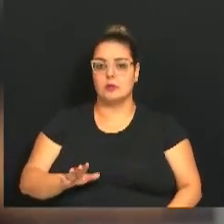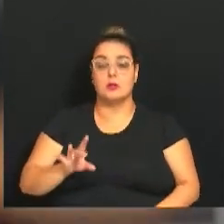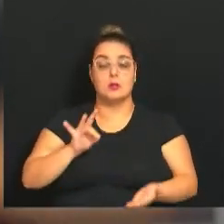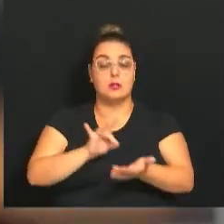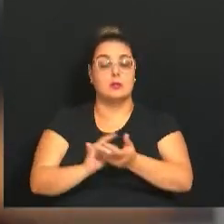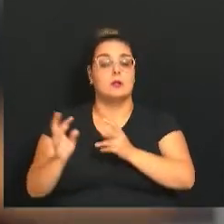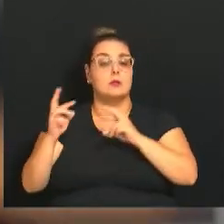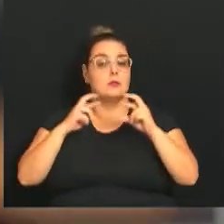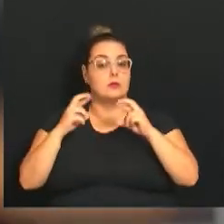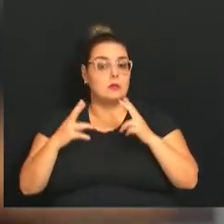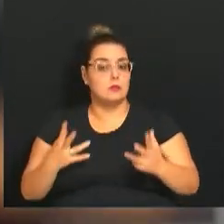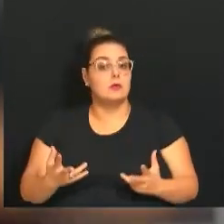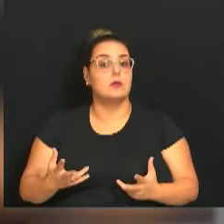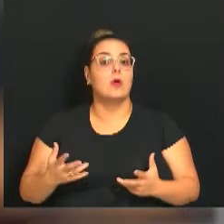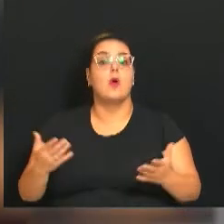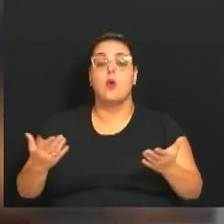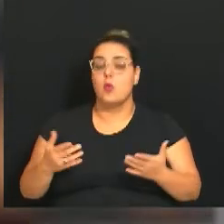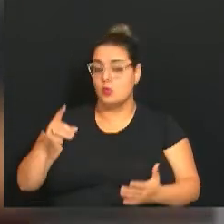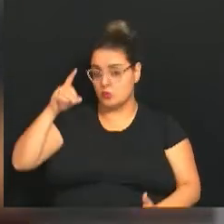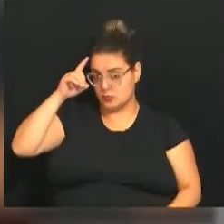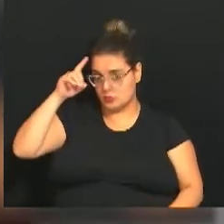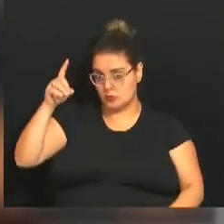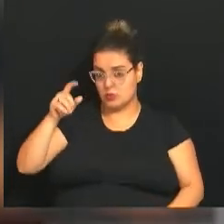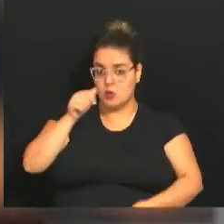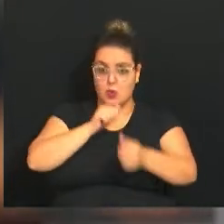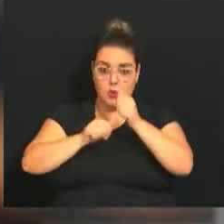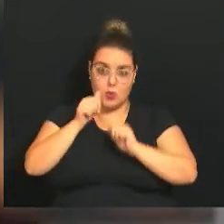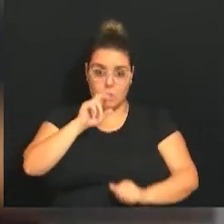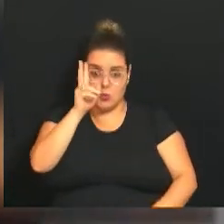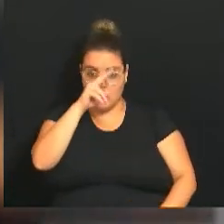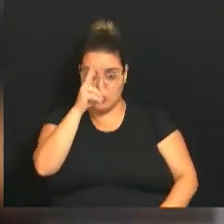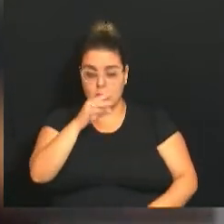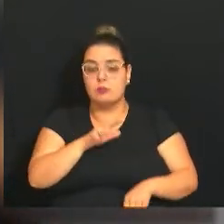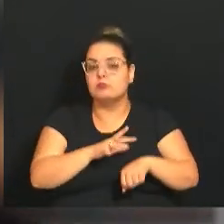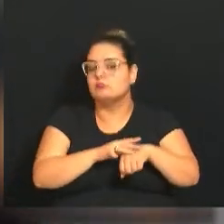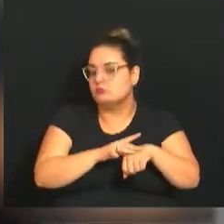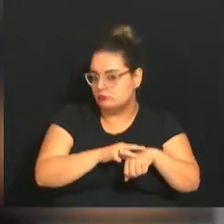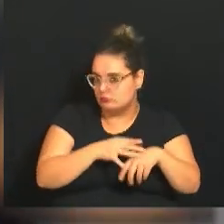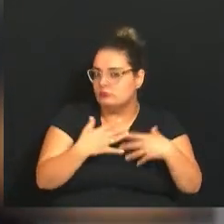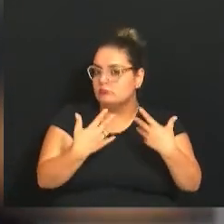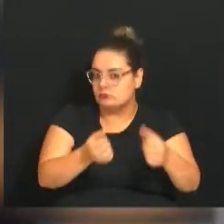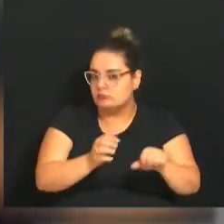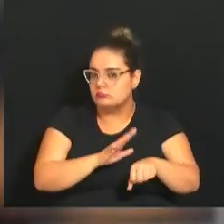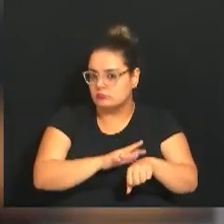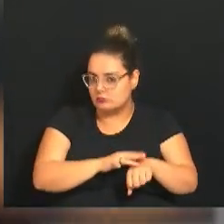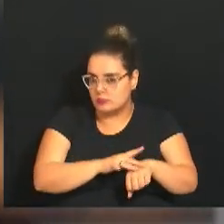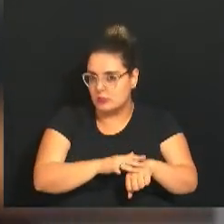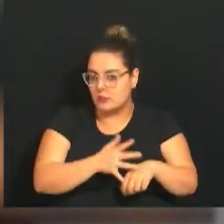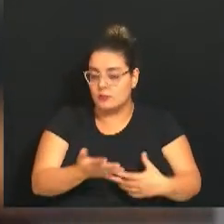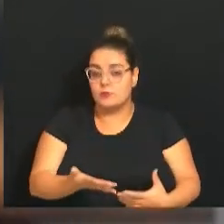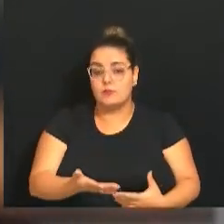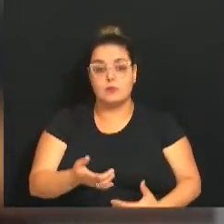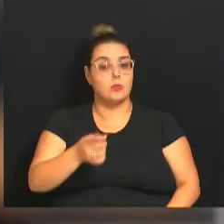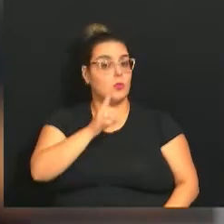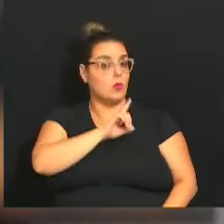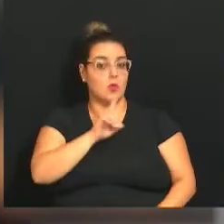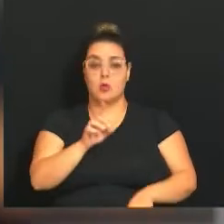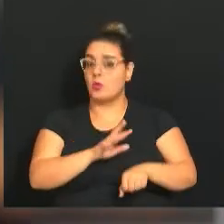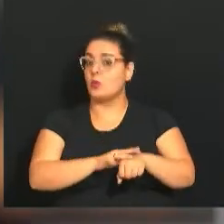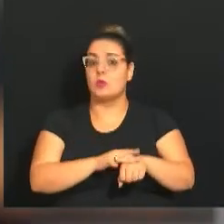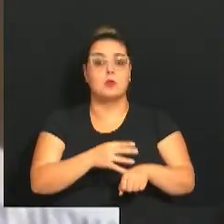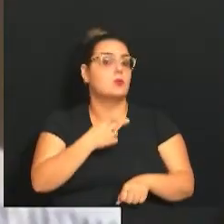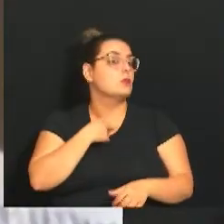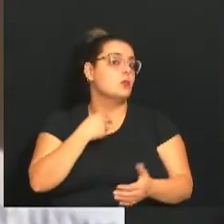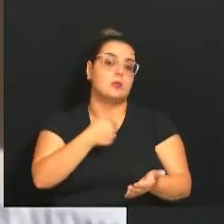verificar hoje em dia, o alcoolismo é considerado como uma doença, e dessa forma a doença não permite que a pessoa seja demitida por justa